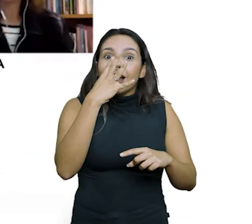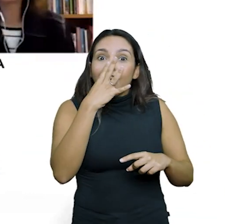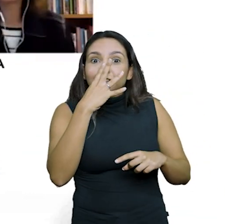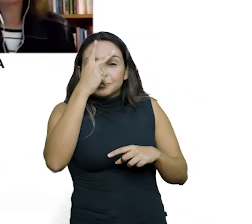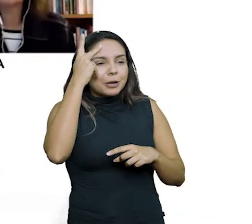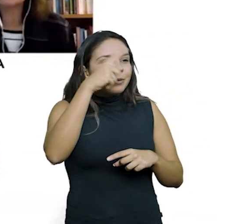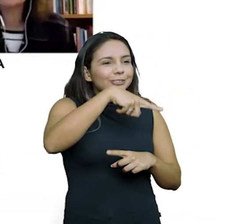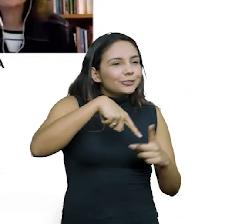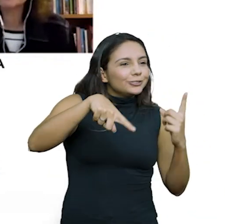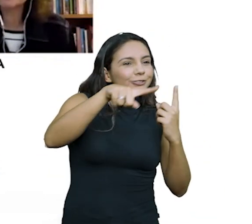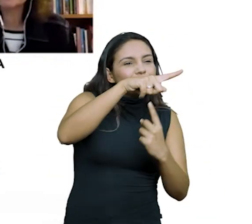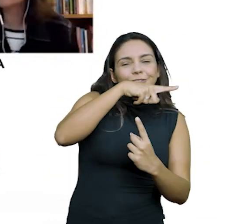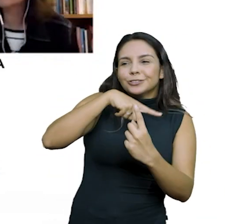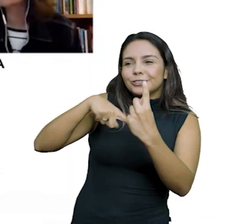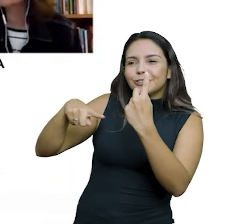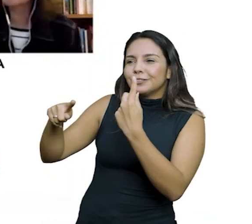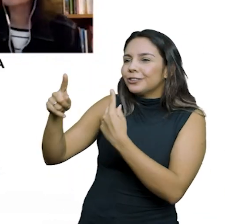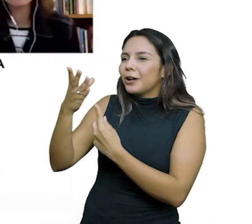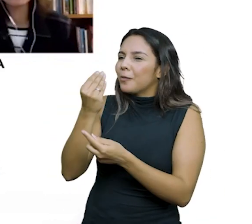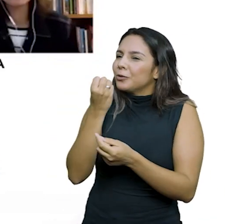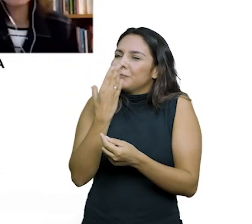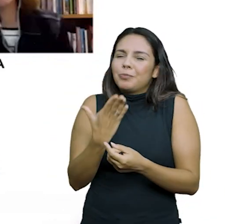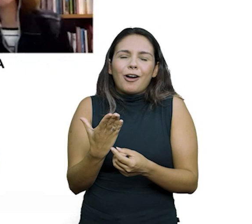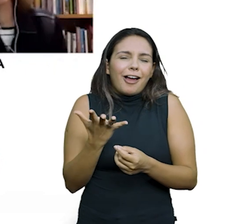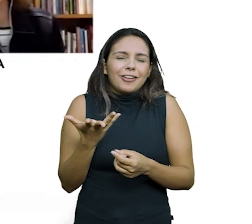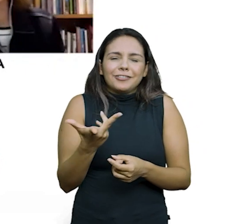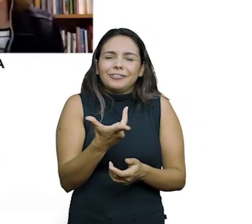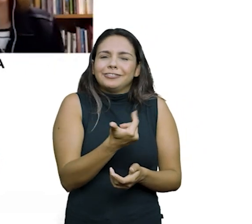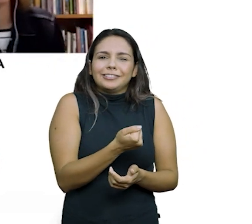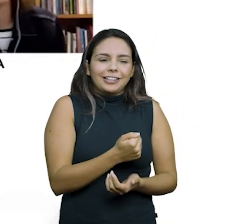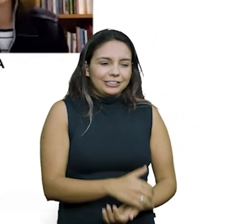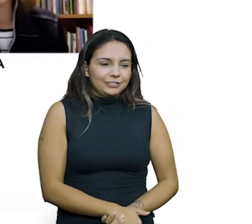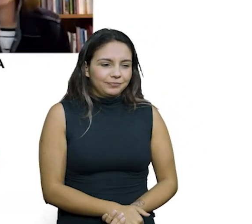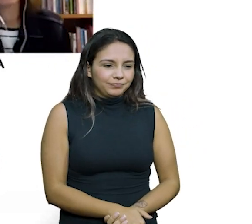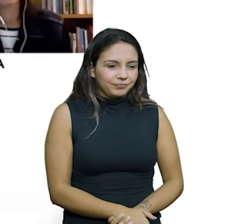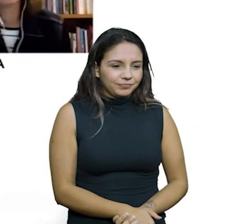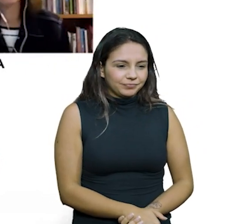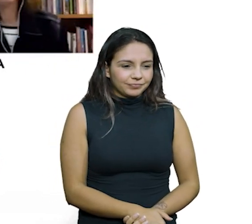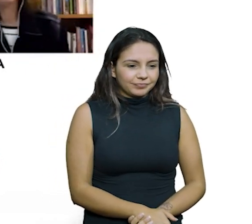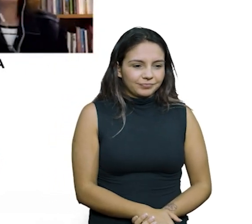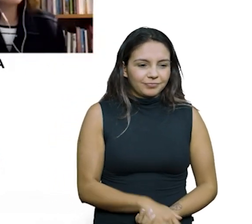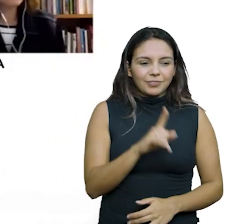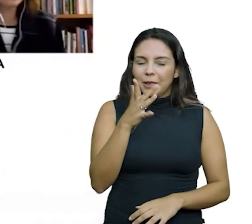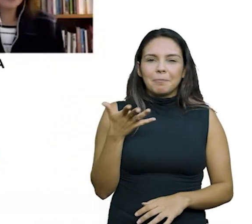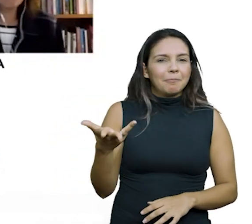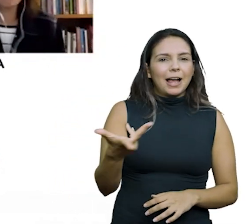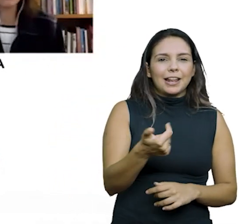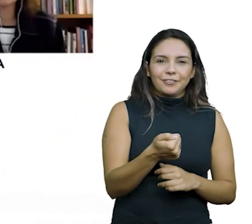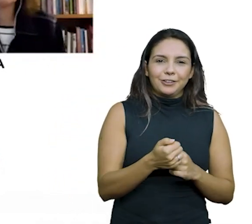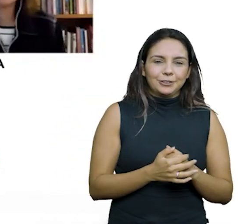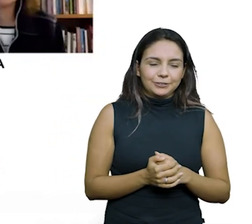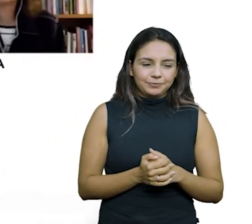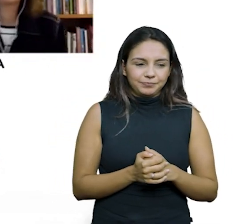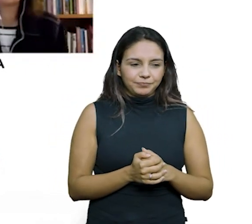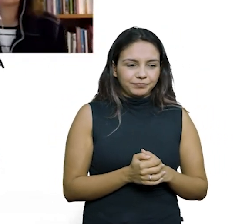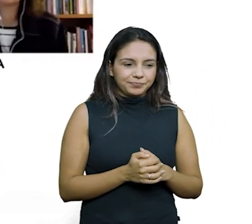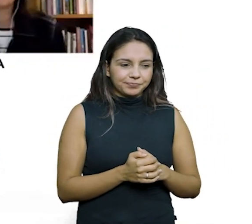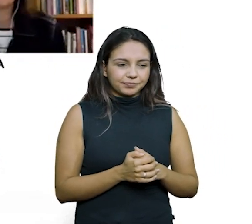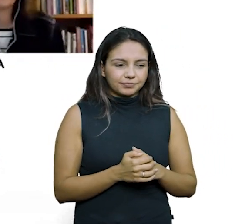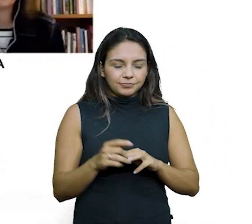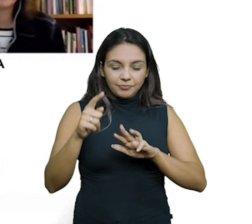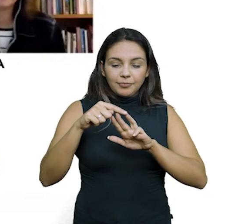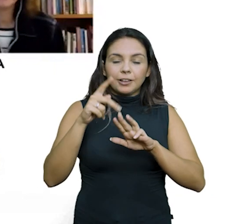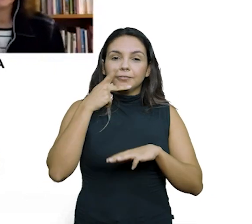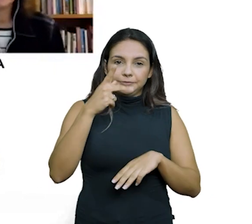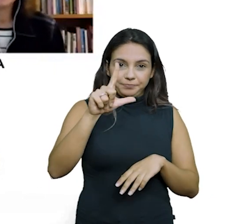admira estão ali à sua volta, né? É tão bom, é fantástico. Flieraxá é maravilhoso. Sem dizer